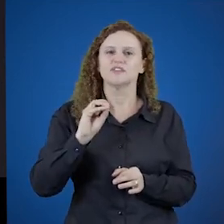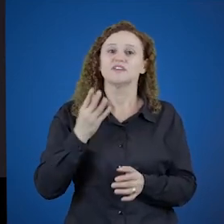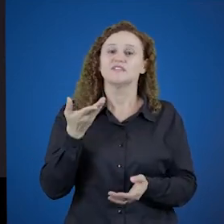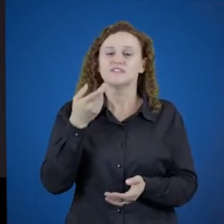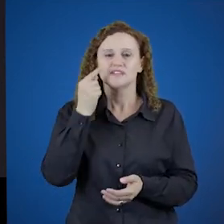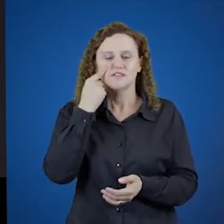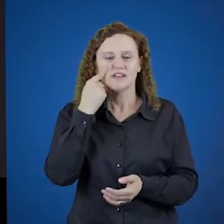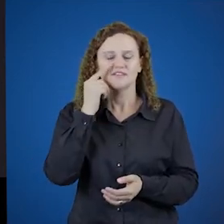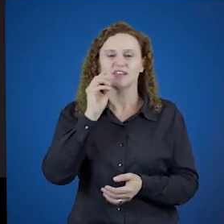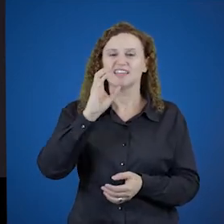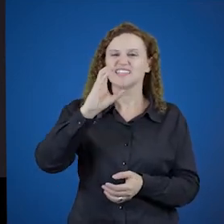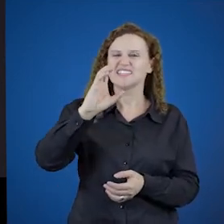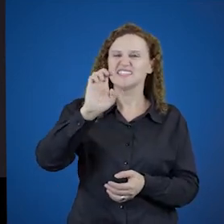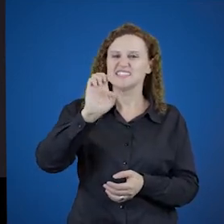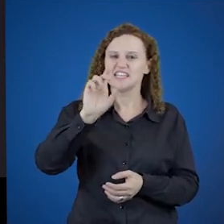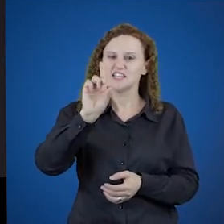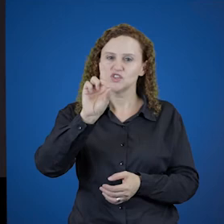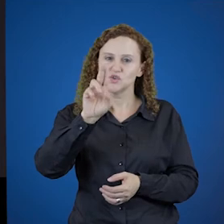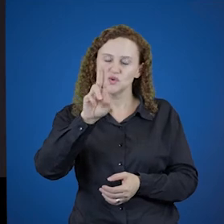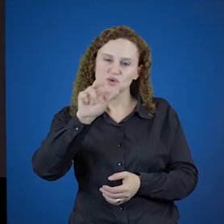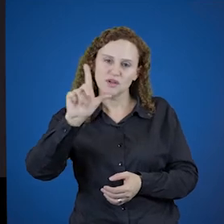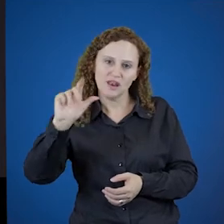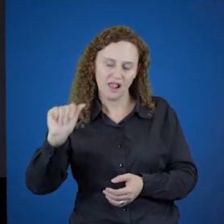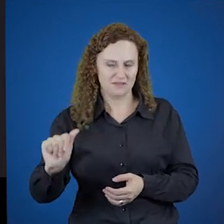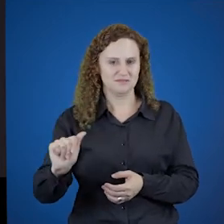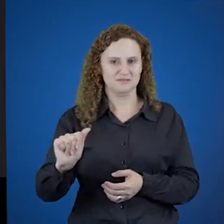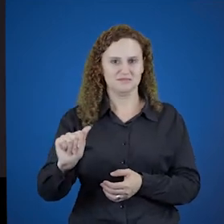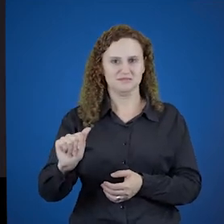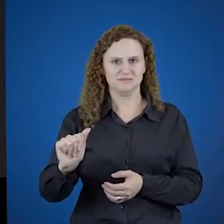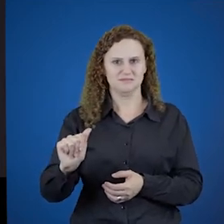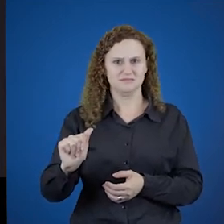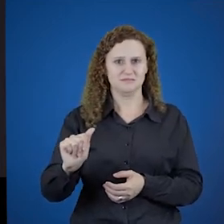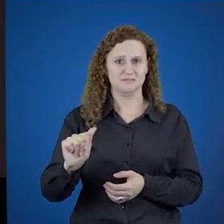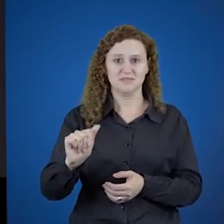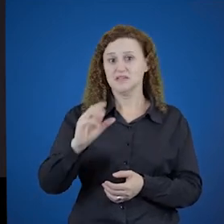cedo lá cedo Moon